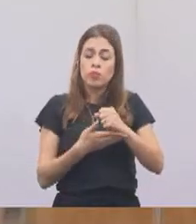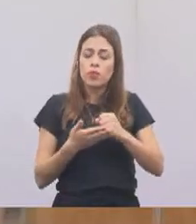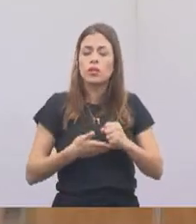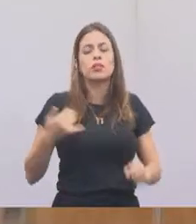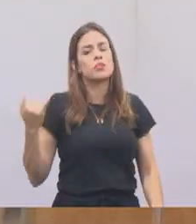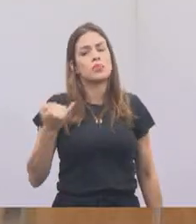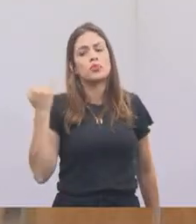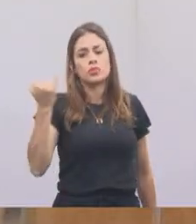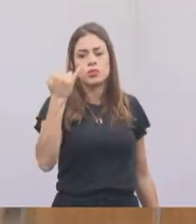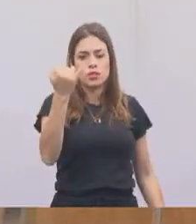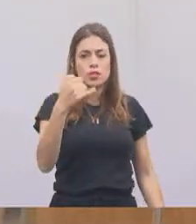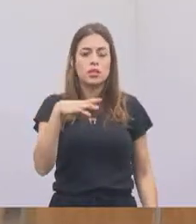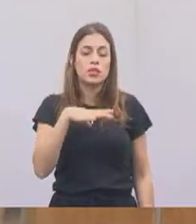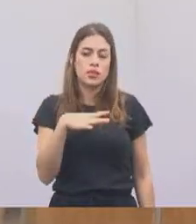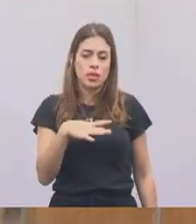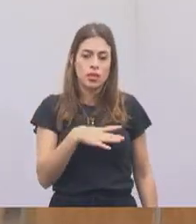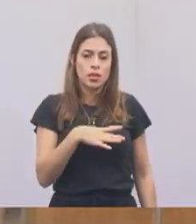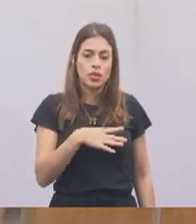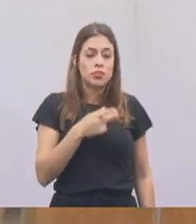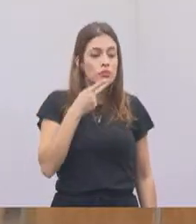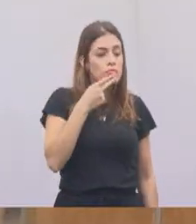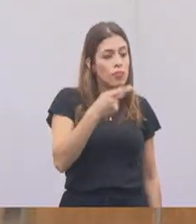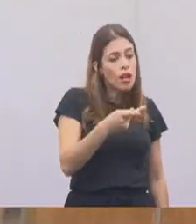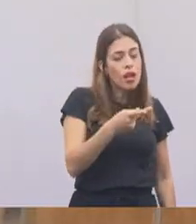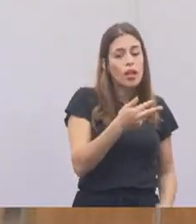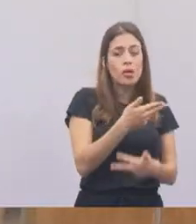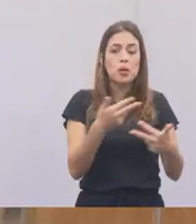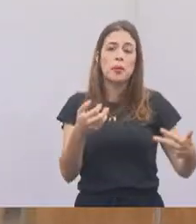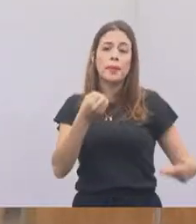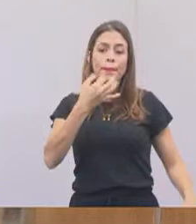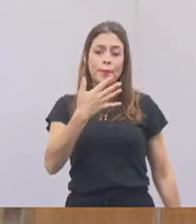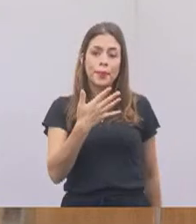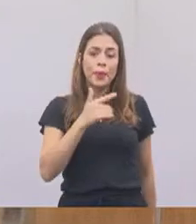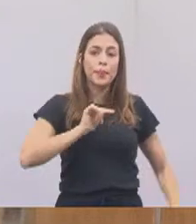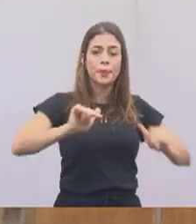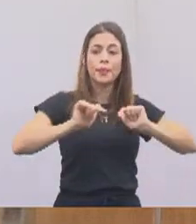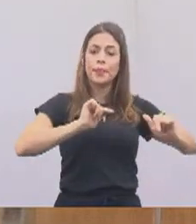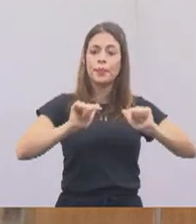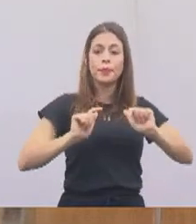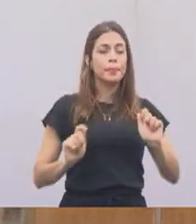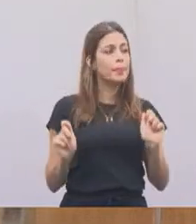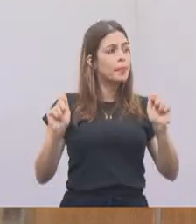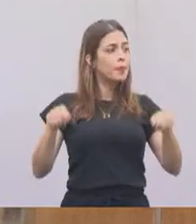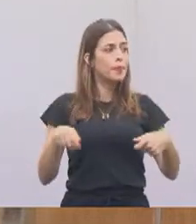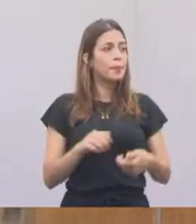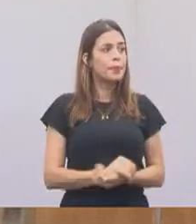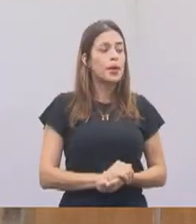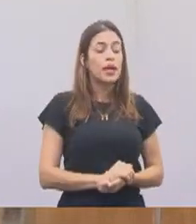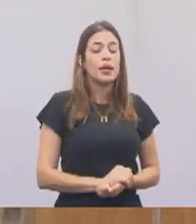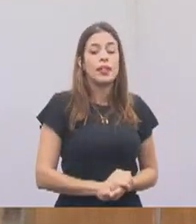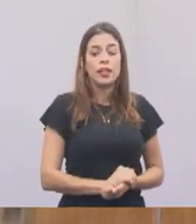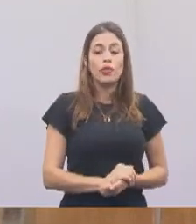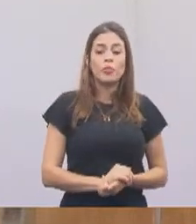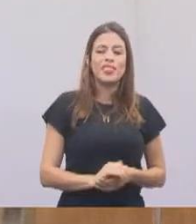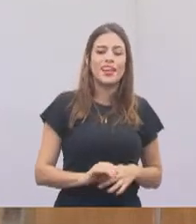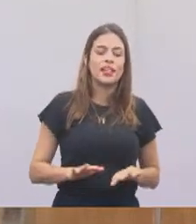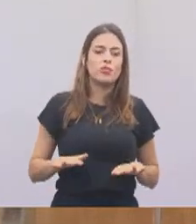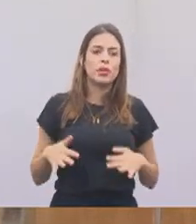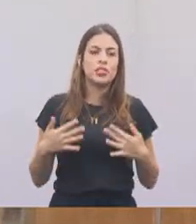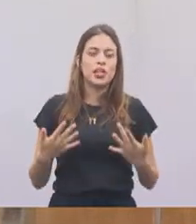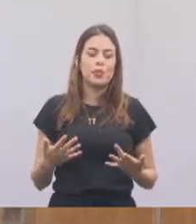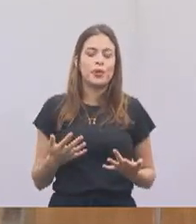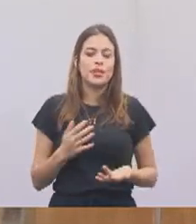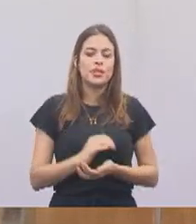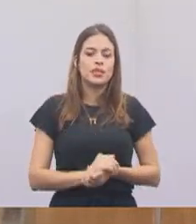eu quero mudar de assunto, falar um pouquinho de coisas boas, de trabalhos efetivos concretos, práticos, que de